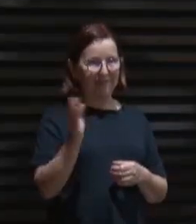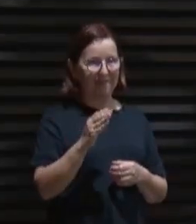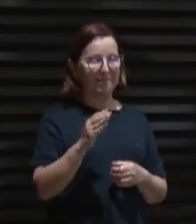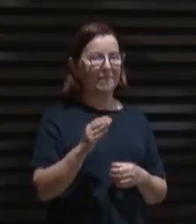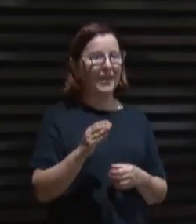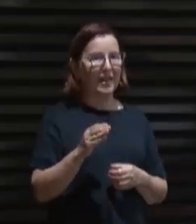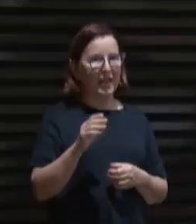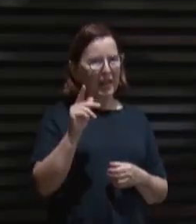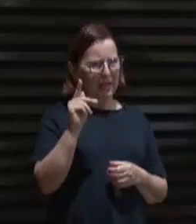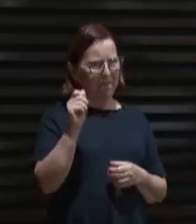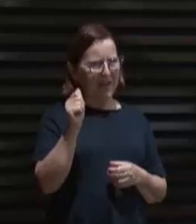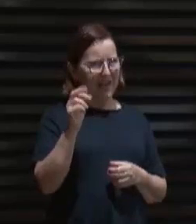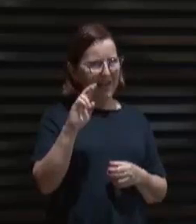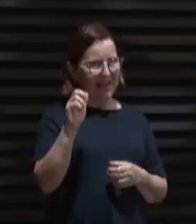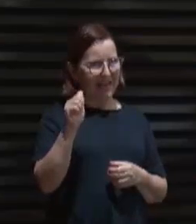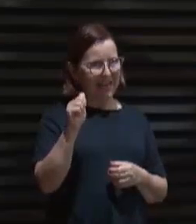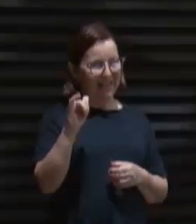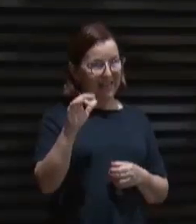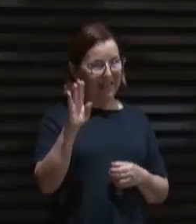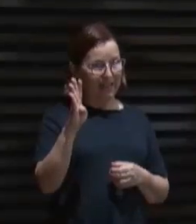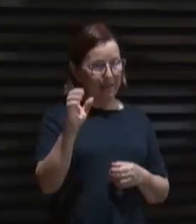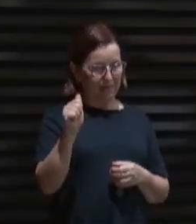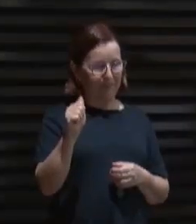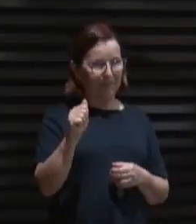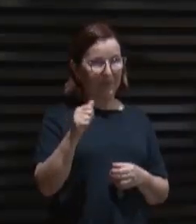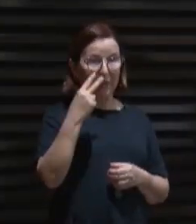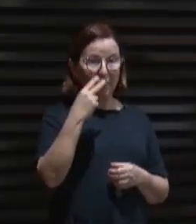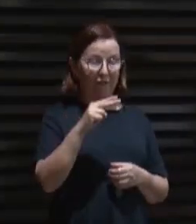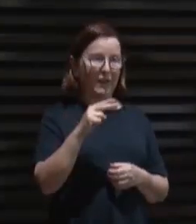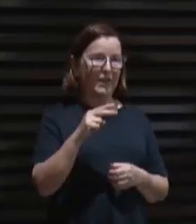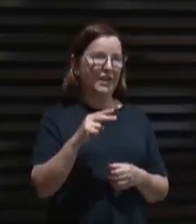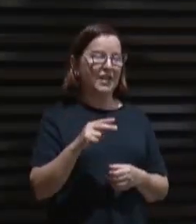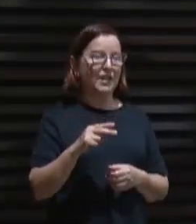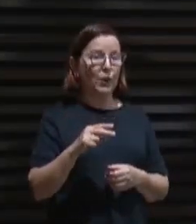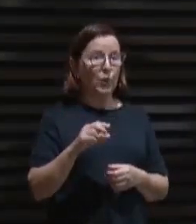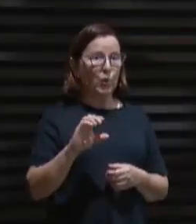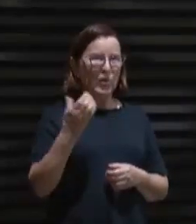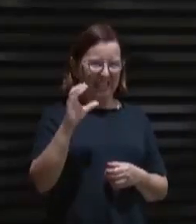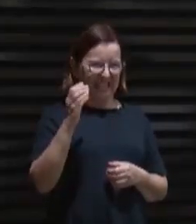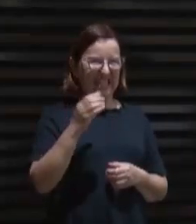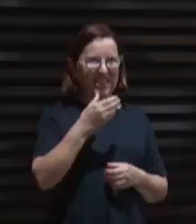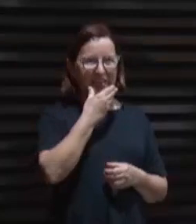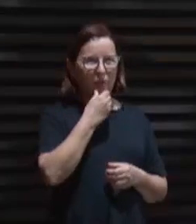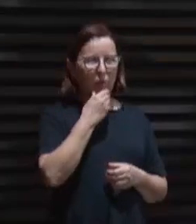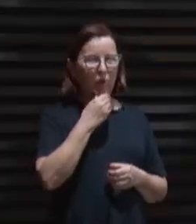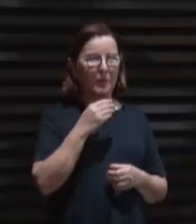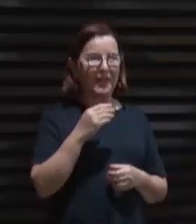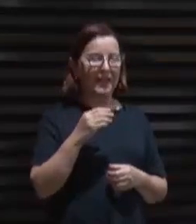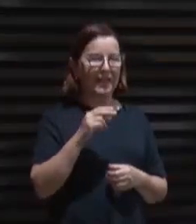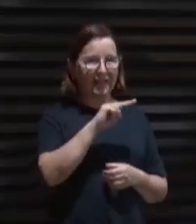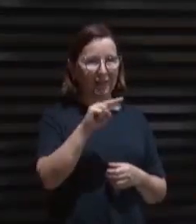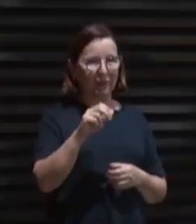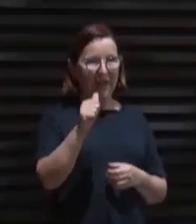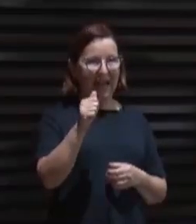cientista e que trabalha com o criacionismo. E ele colocava exatamente isto. O que